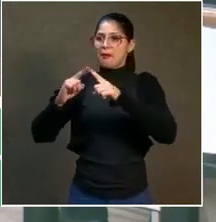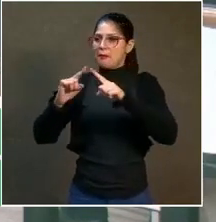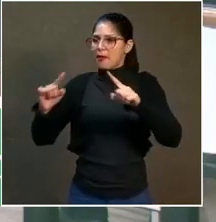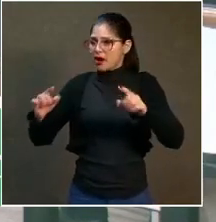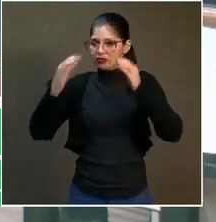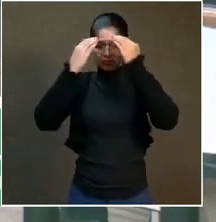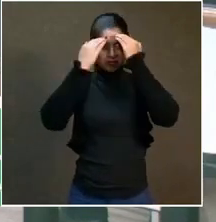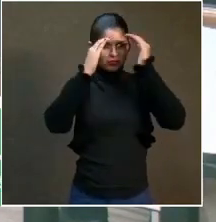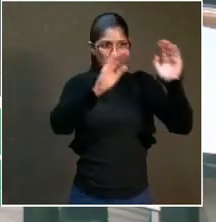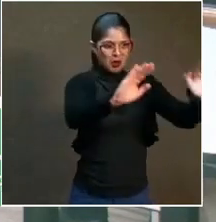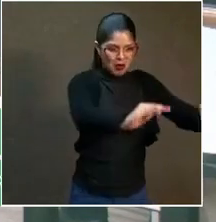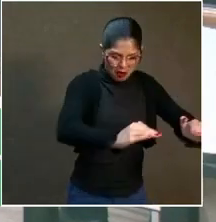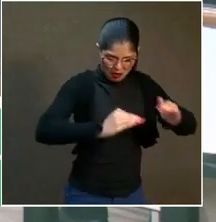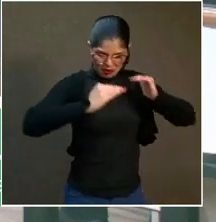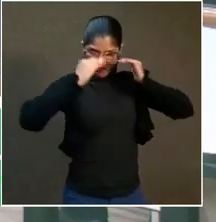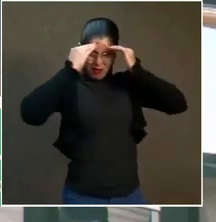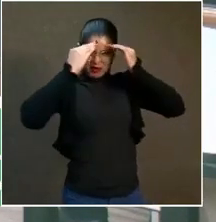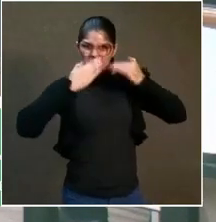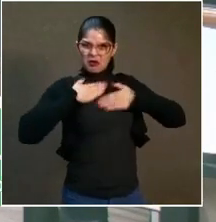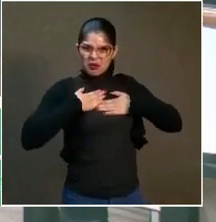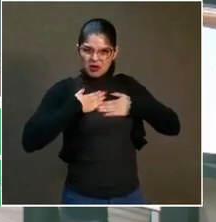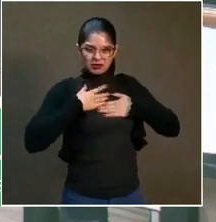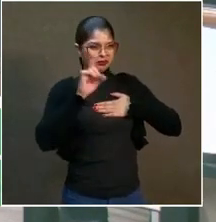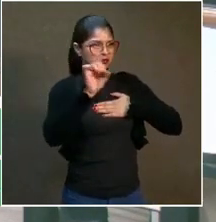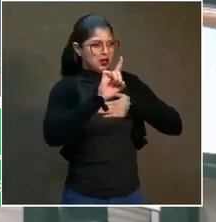início. Mas o pai da vítima me xingou.